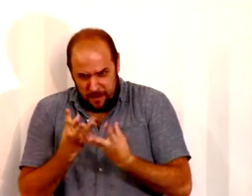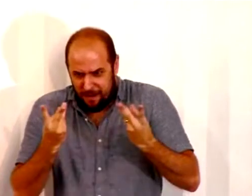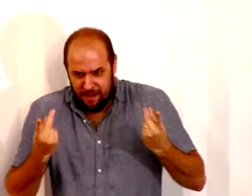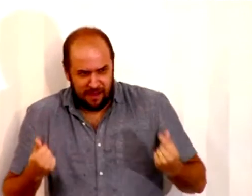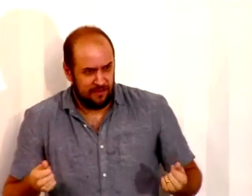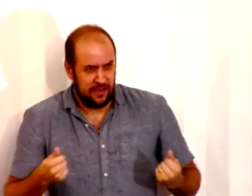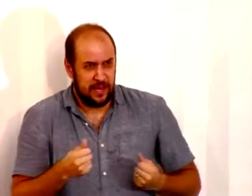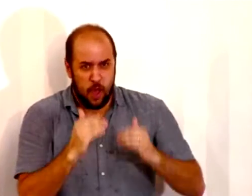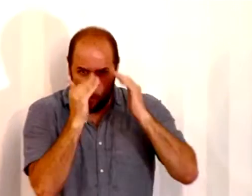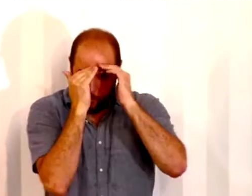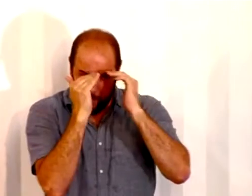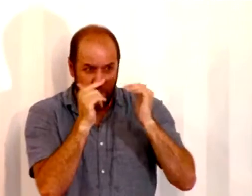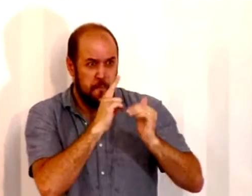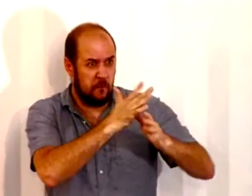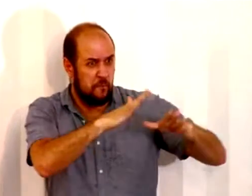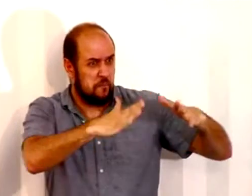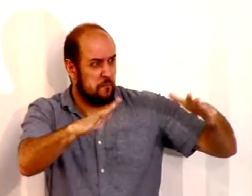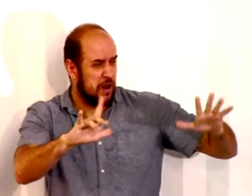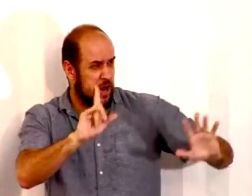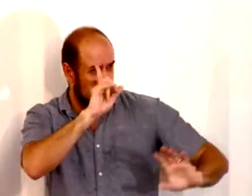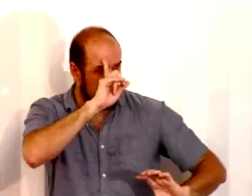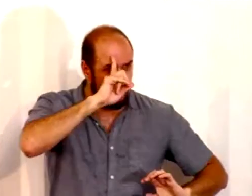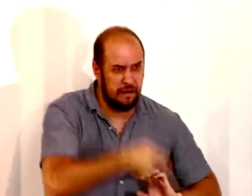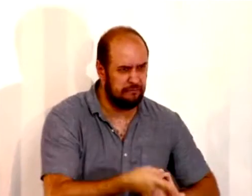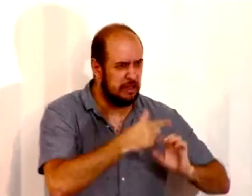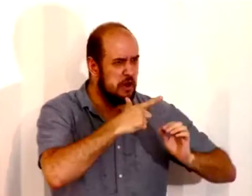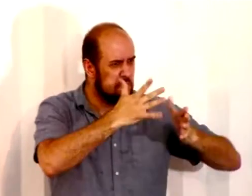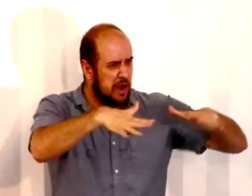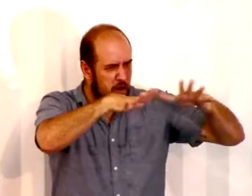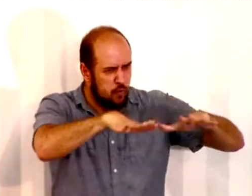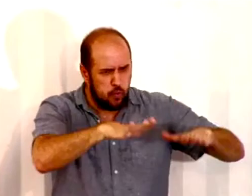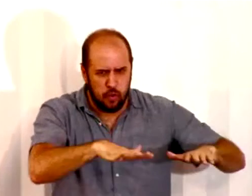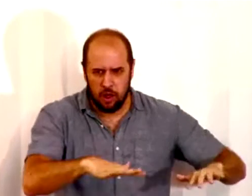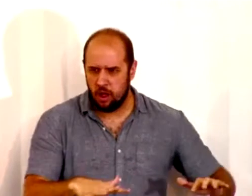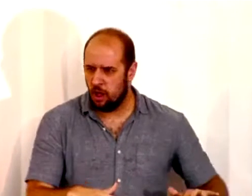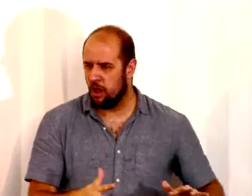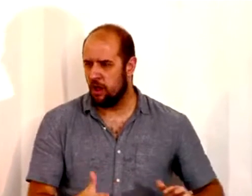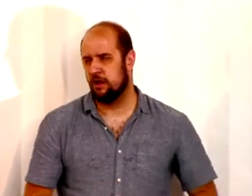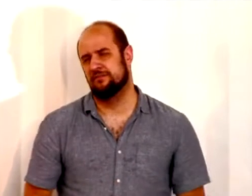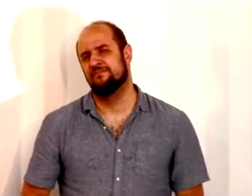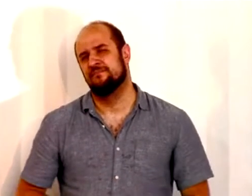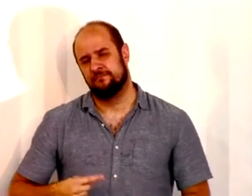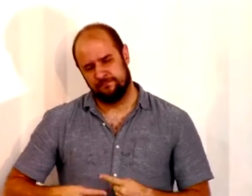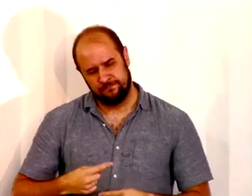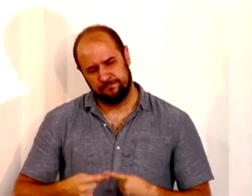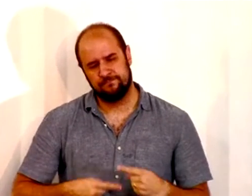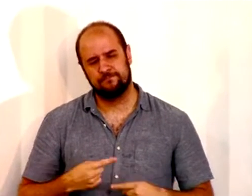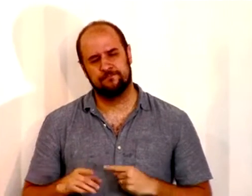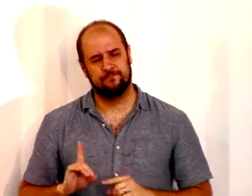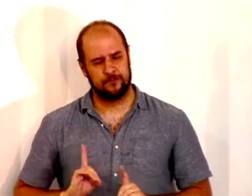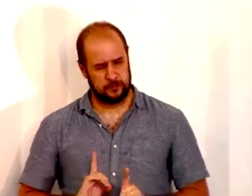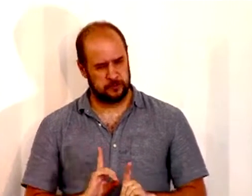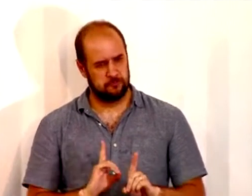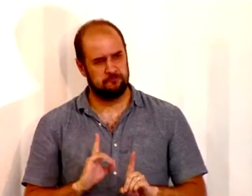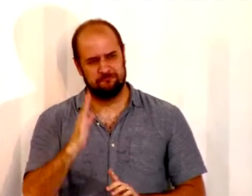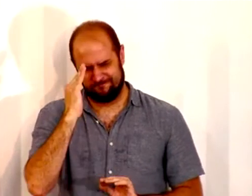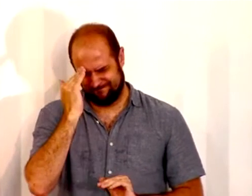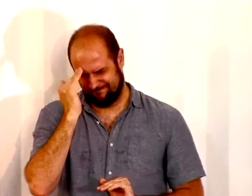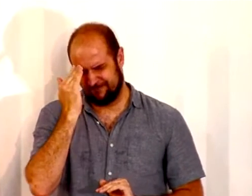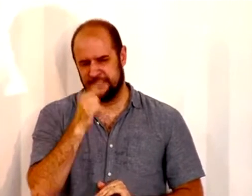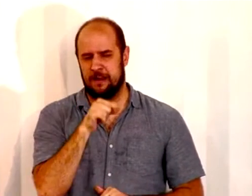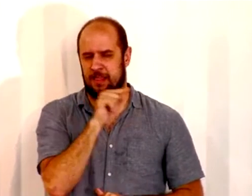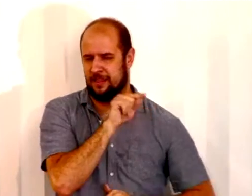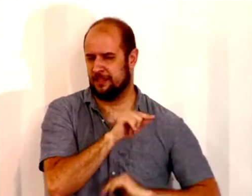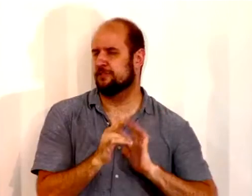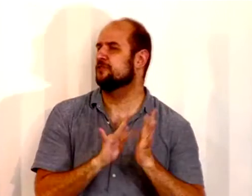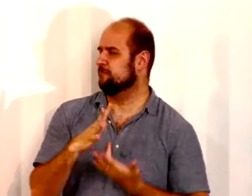vento e o mar lhe obedecem? Mas com o tempo eles foram entendendo: tu és o Cristo, o Filho do Deus vivo.